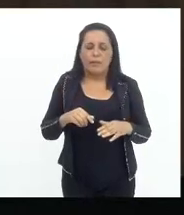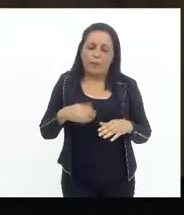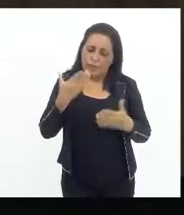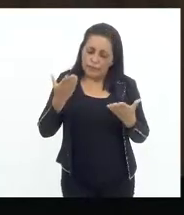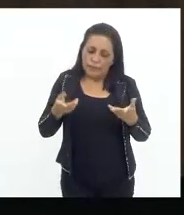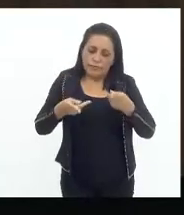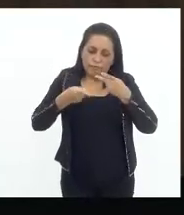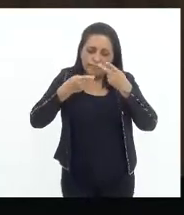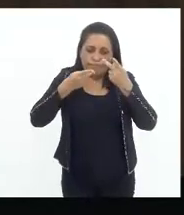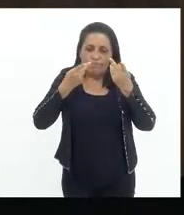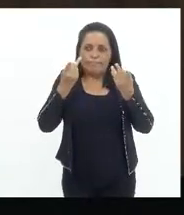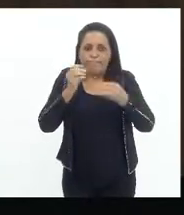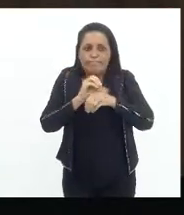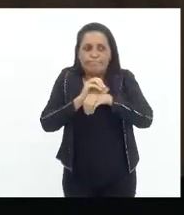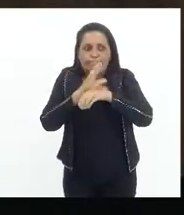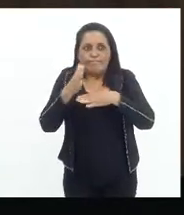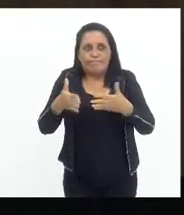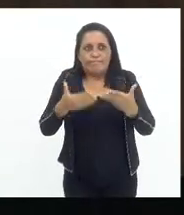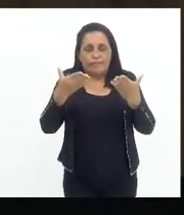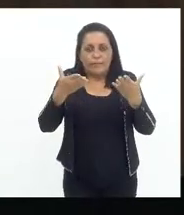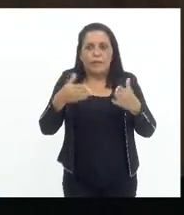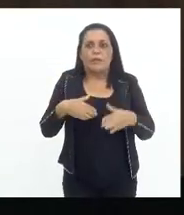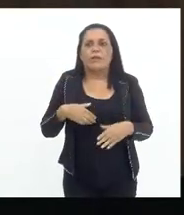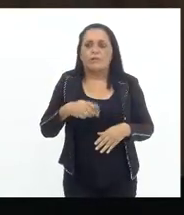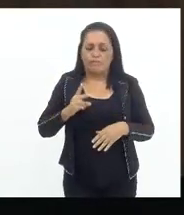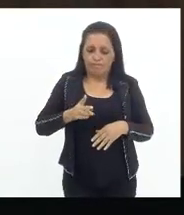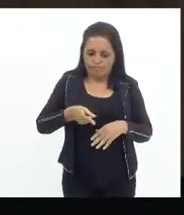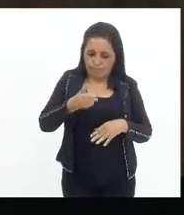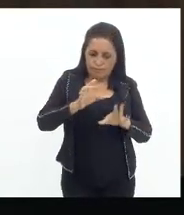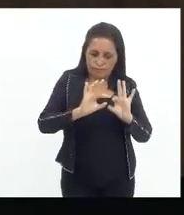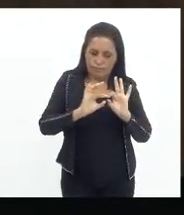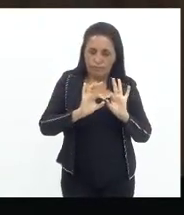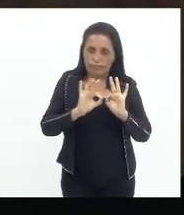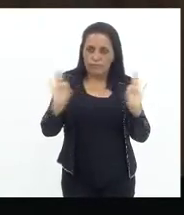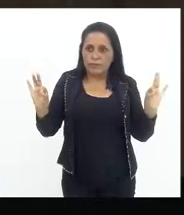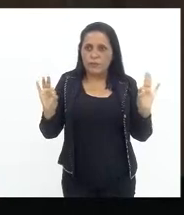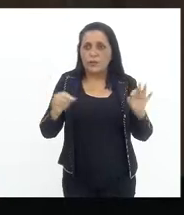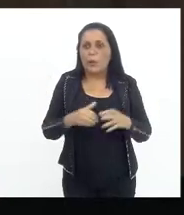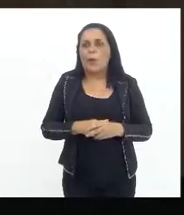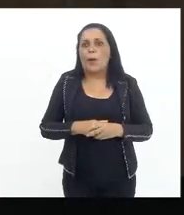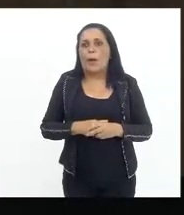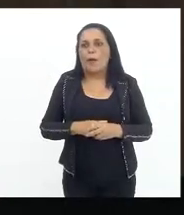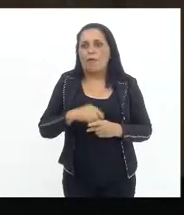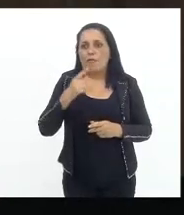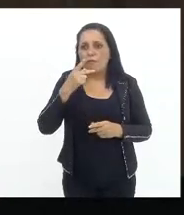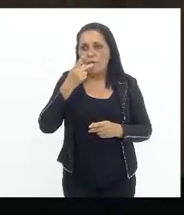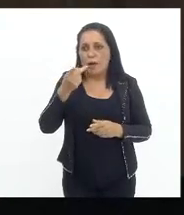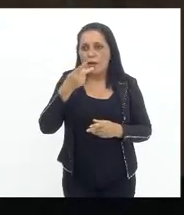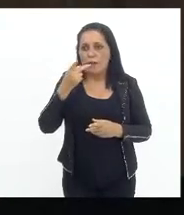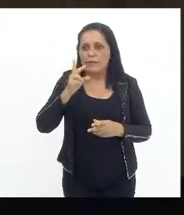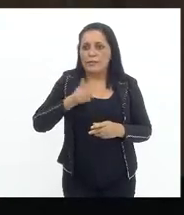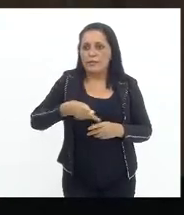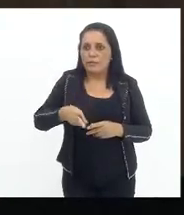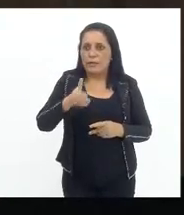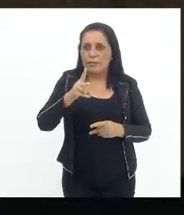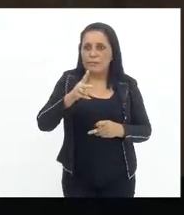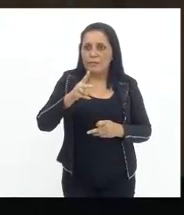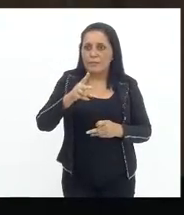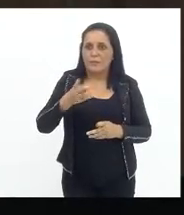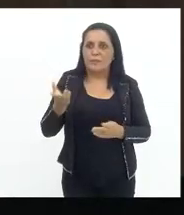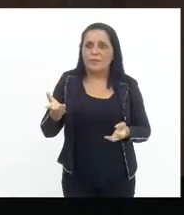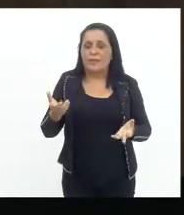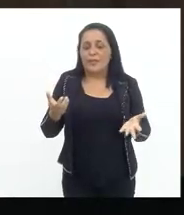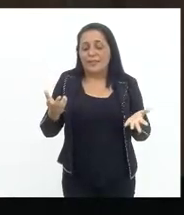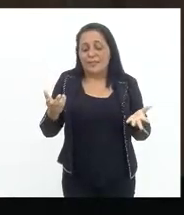casa. E eu ouso aqui parafrasear, né, puxando sardinha para o meu lado, que sem o Vasco,